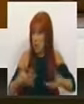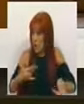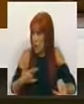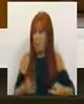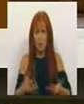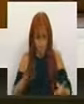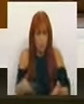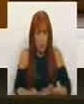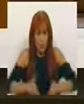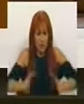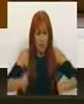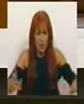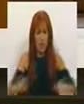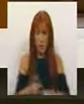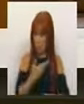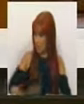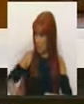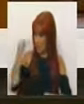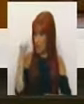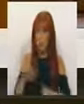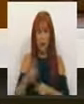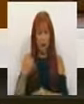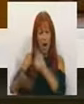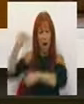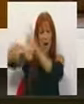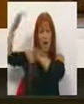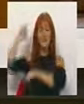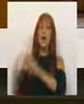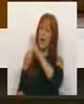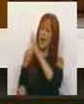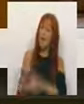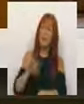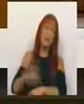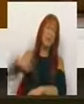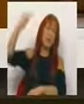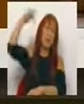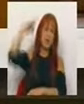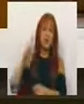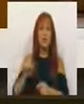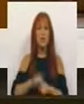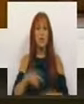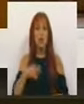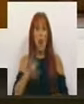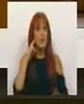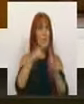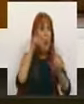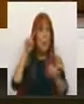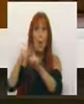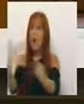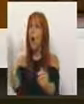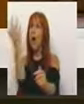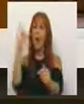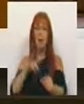não só propusemos no passado longínquo como criamos há muito tempo novos instância no